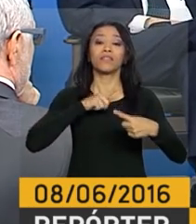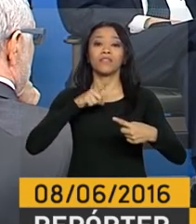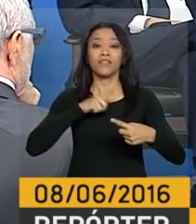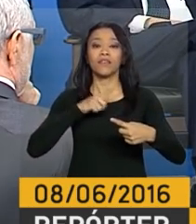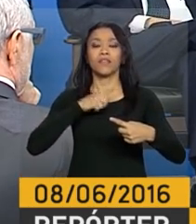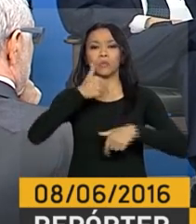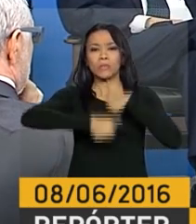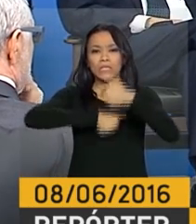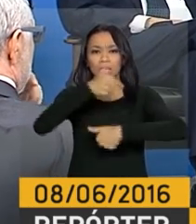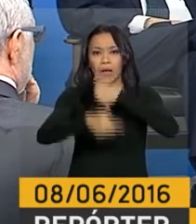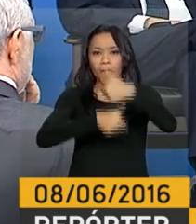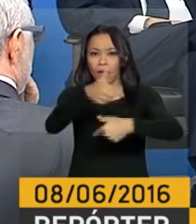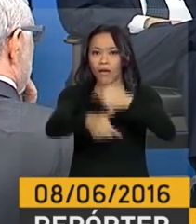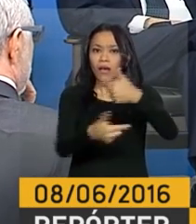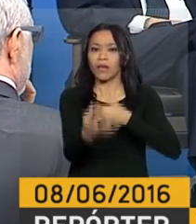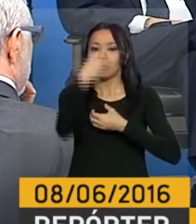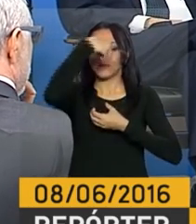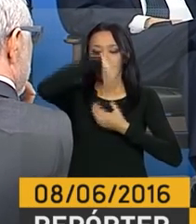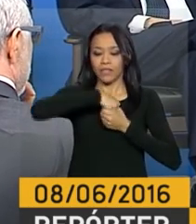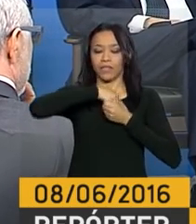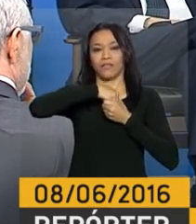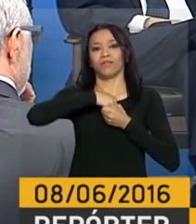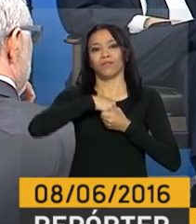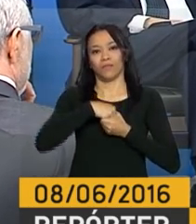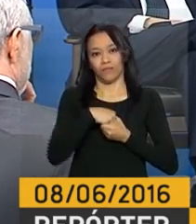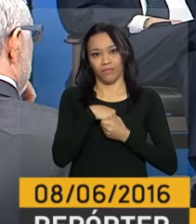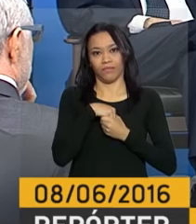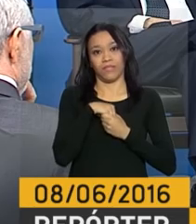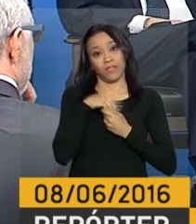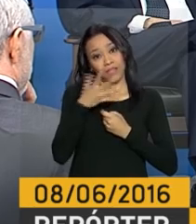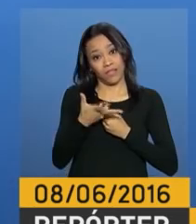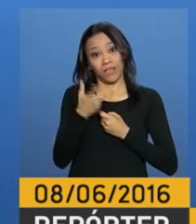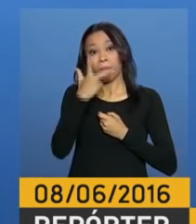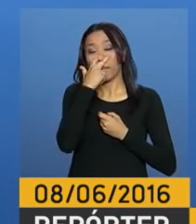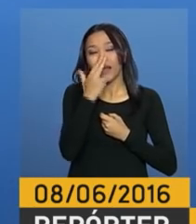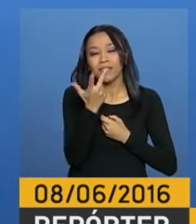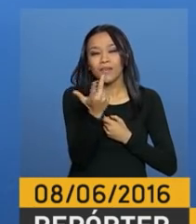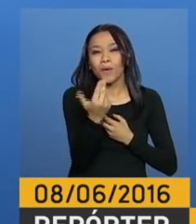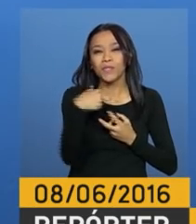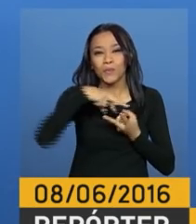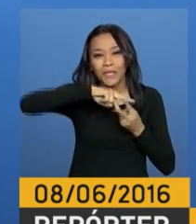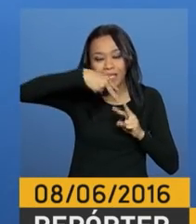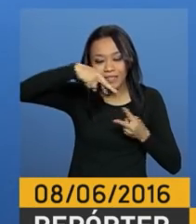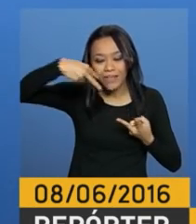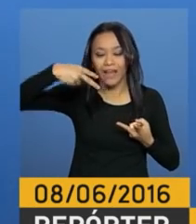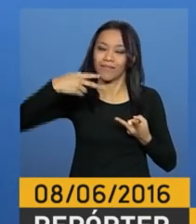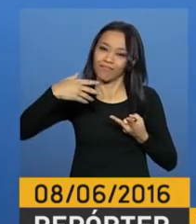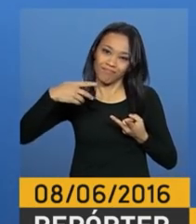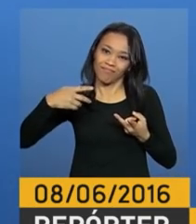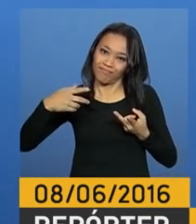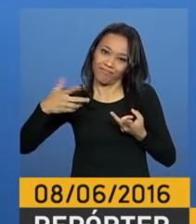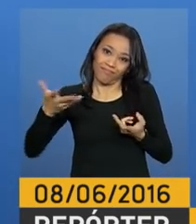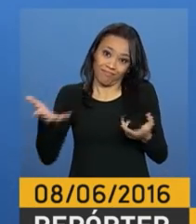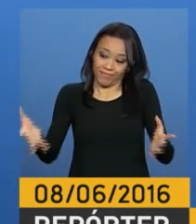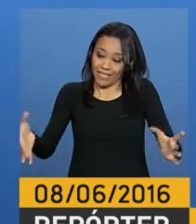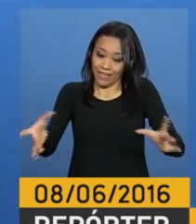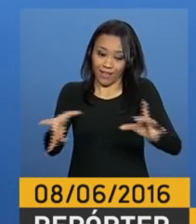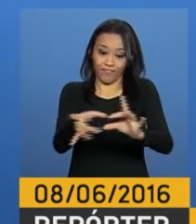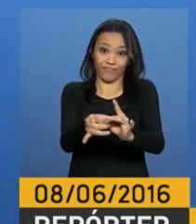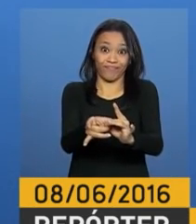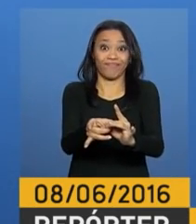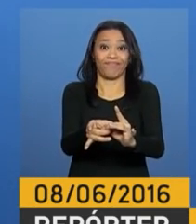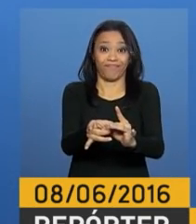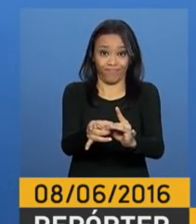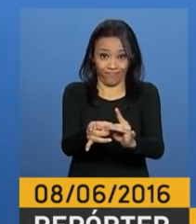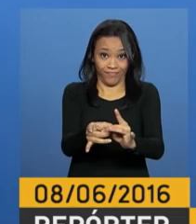eh que tá no DNA de todo esse processo nós vamos ter lamentavelmente que conviver com ele nesse perío nós temos que